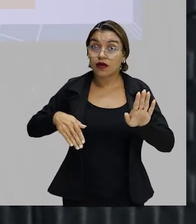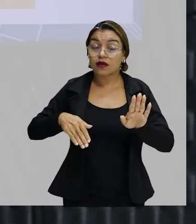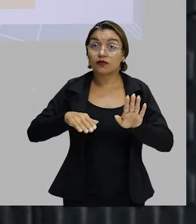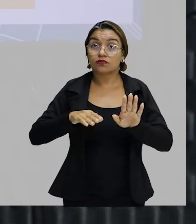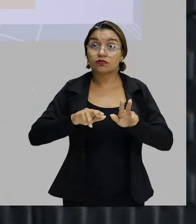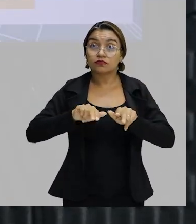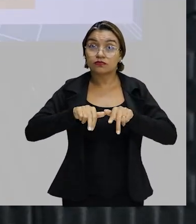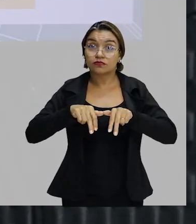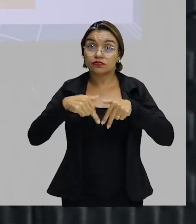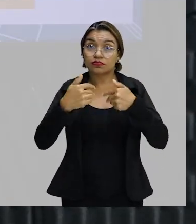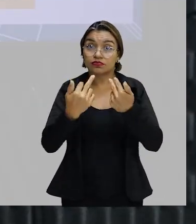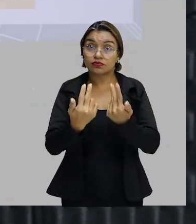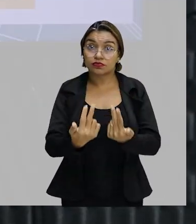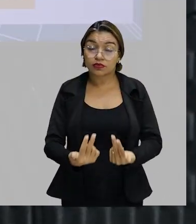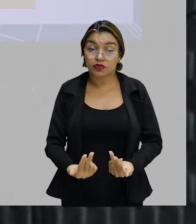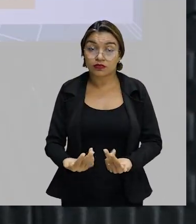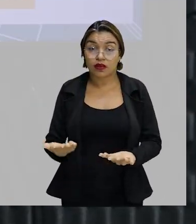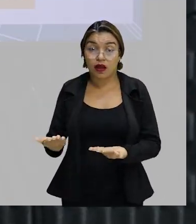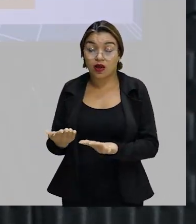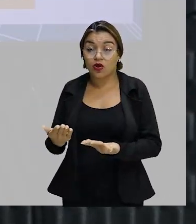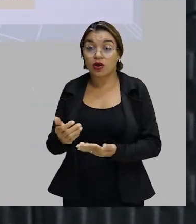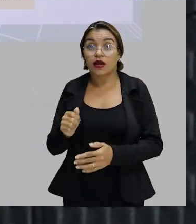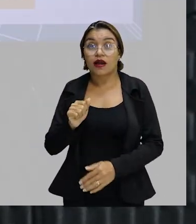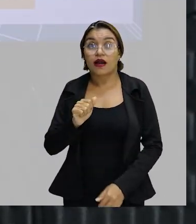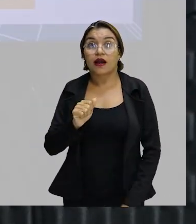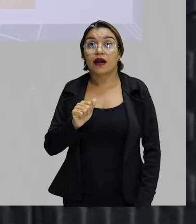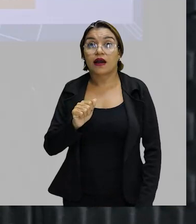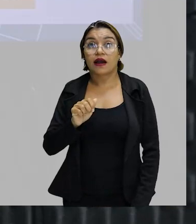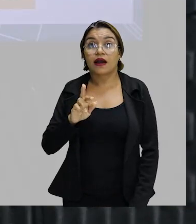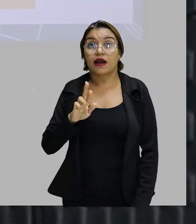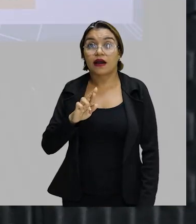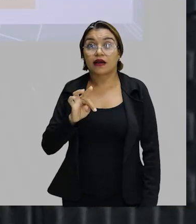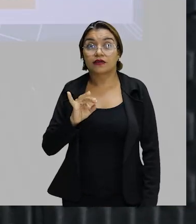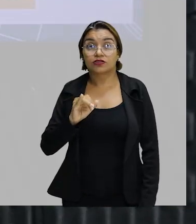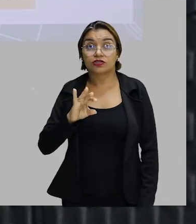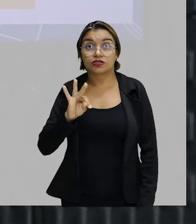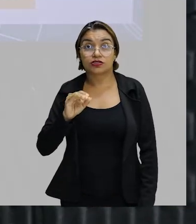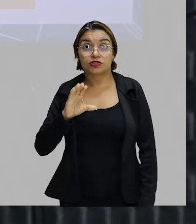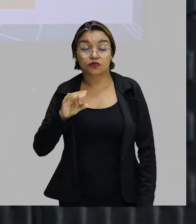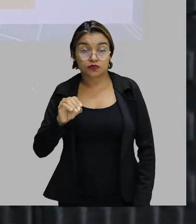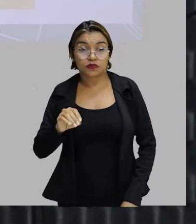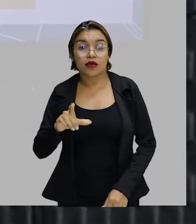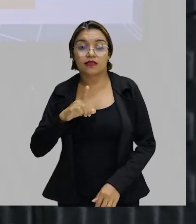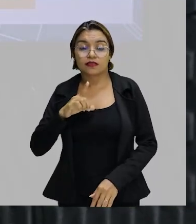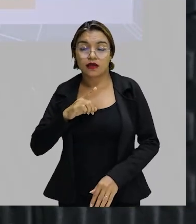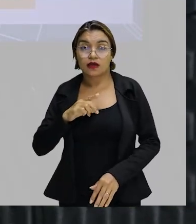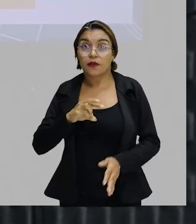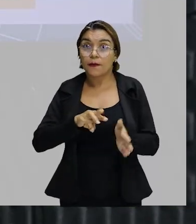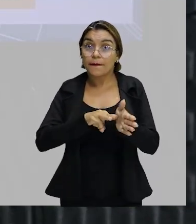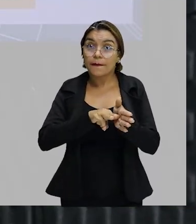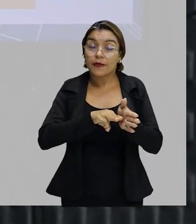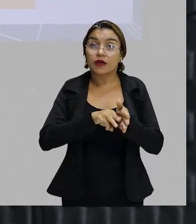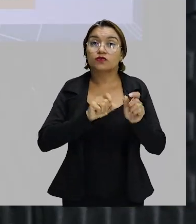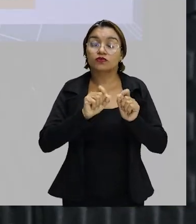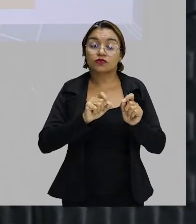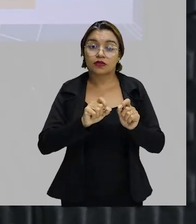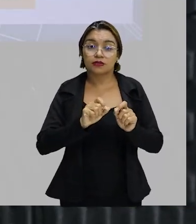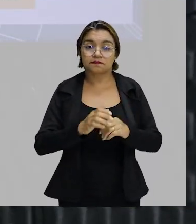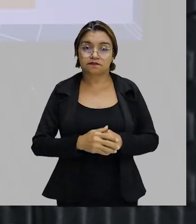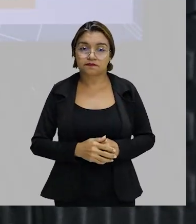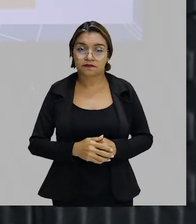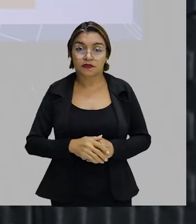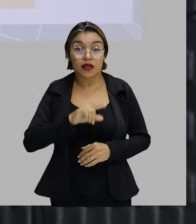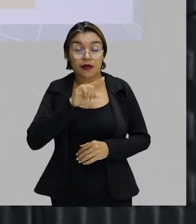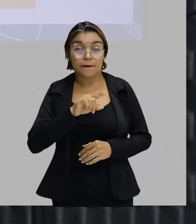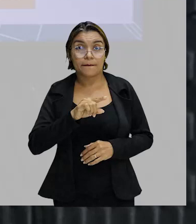o que tá sendo utilizado agora é nado artístico eles utilizam uma um método que é qual eliminar a menor e a maior